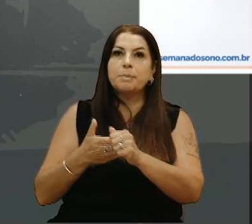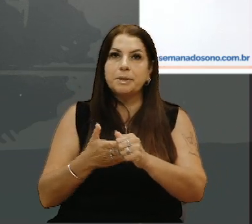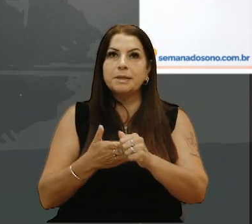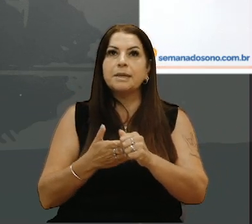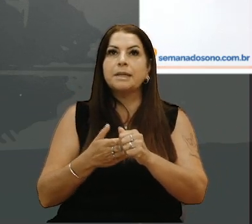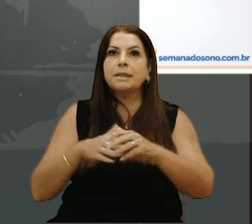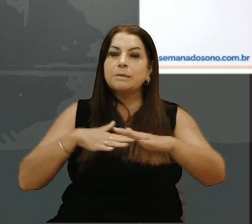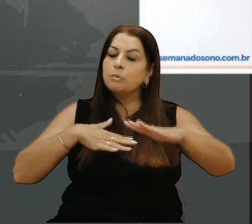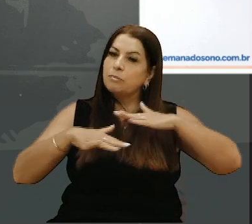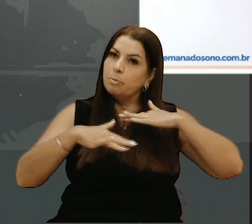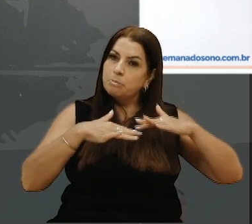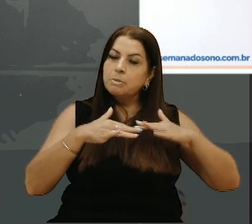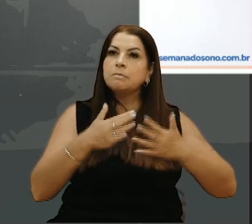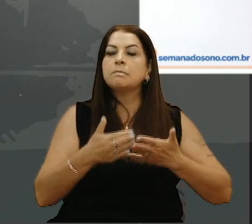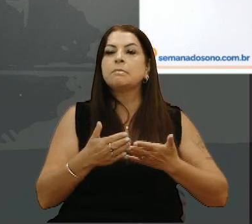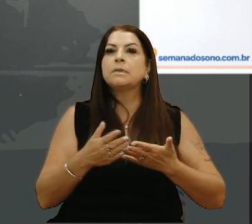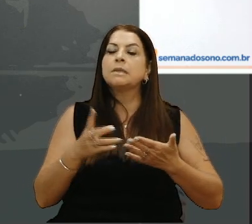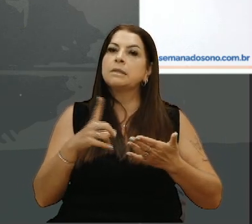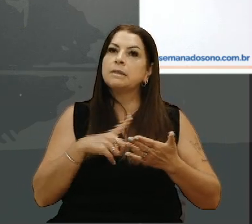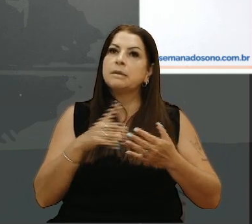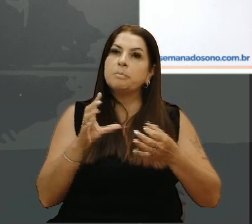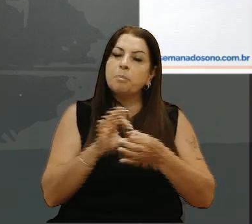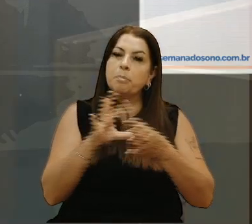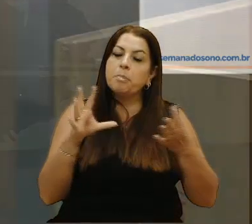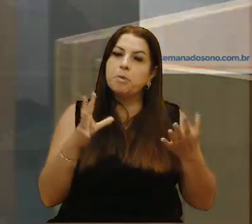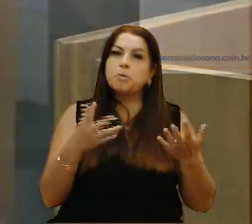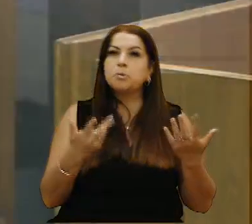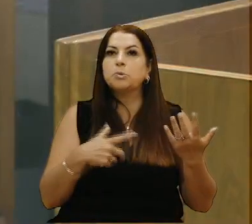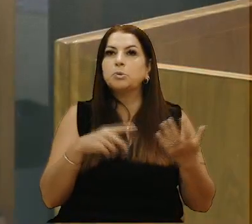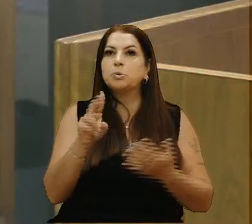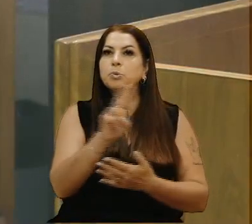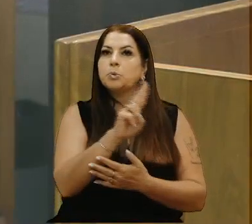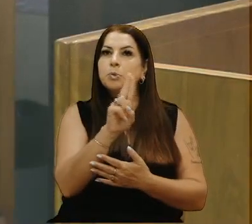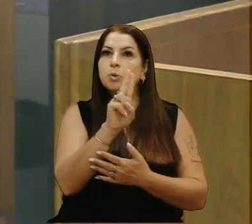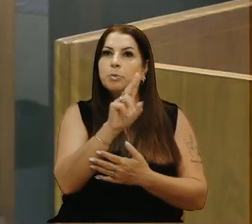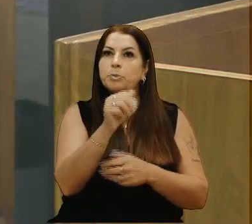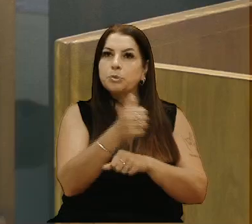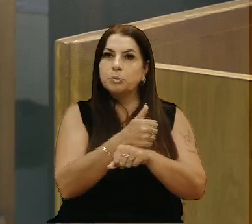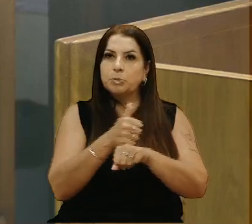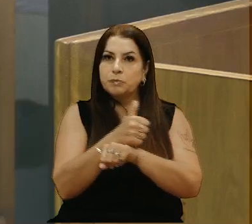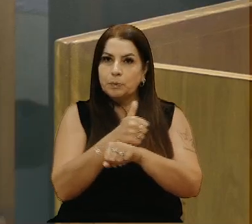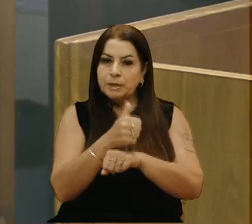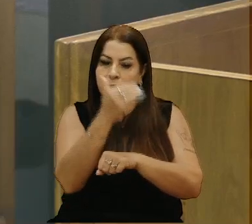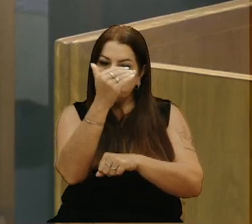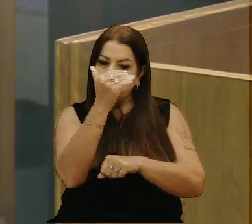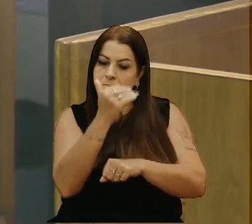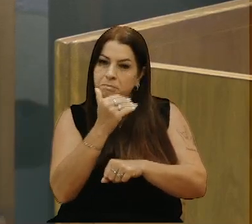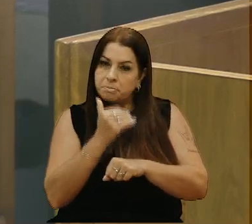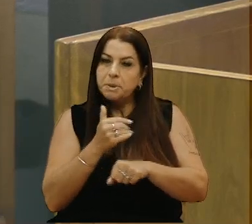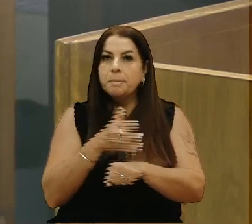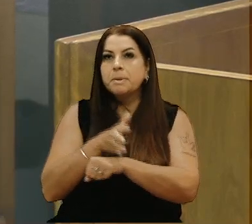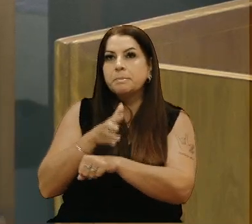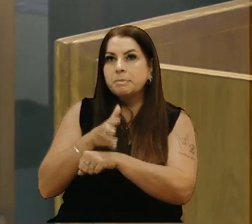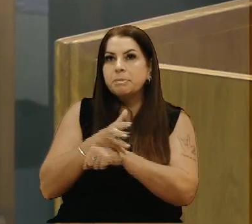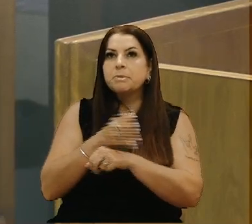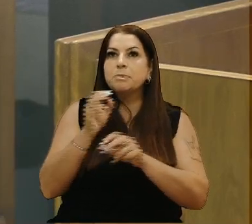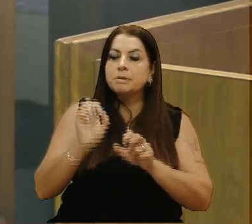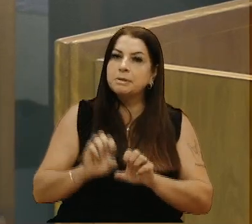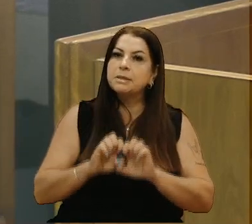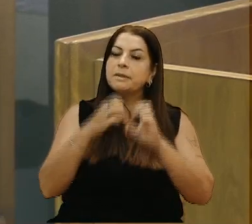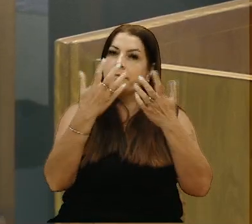essas ações, e a gente está à disposição, tem o nome de todos os profissionais que estão participando desse